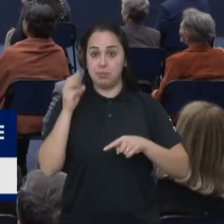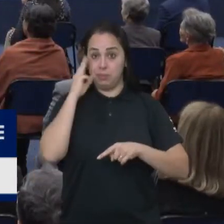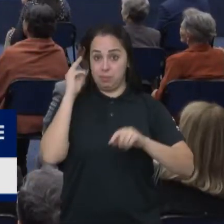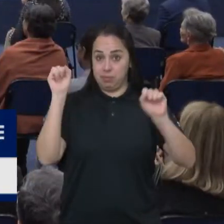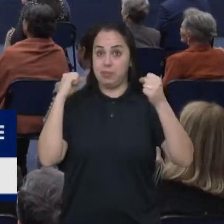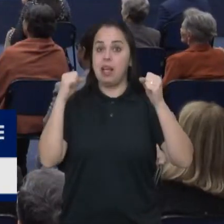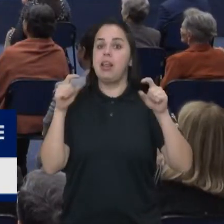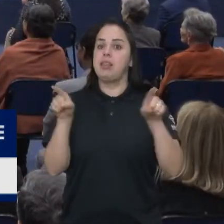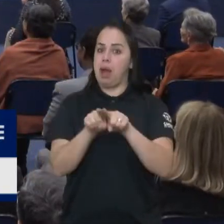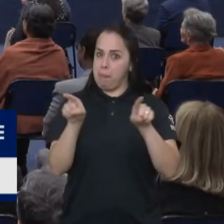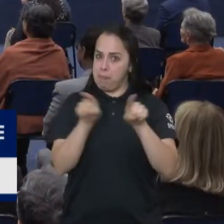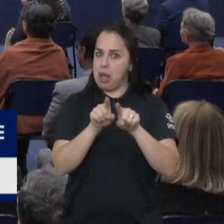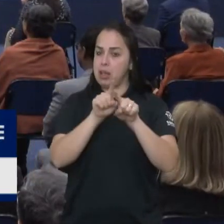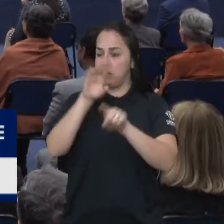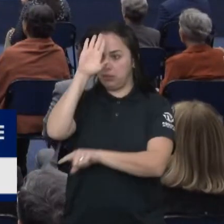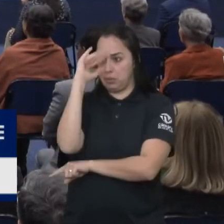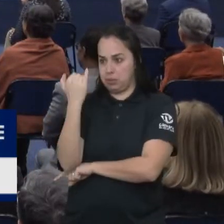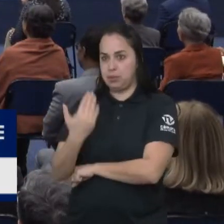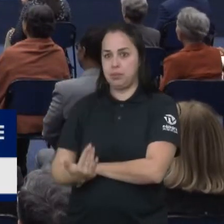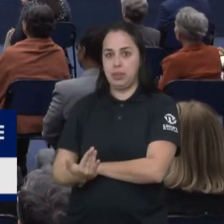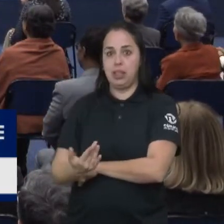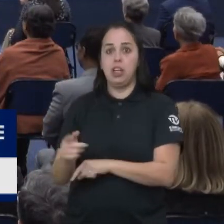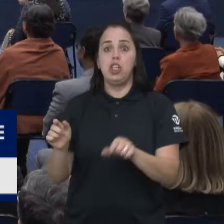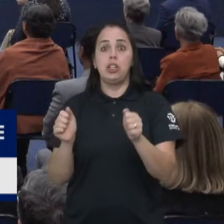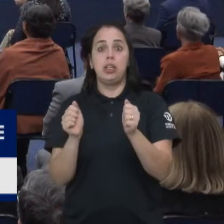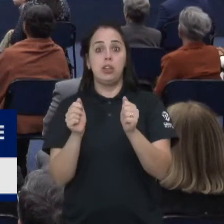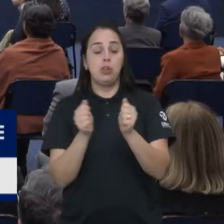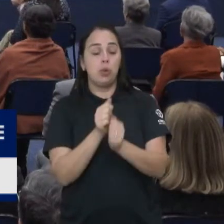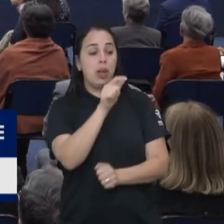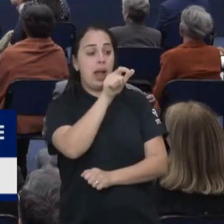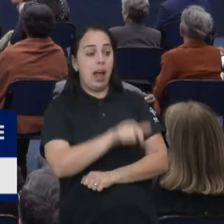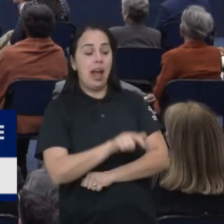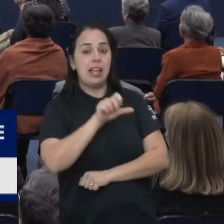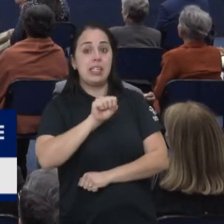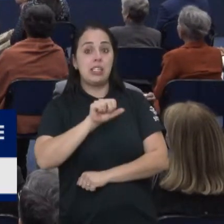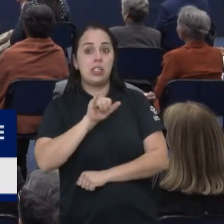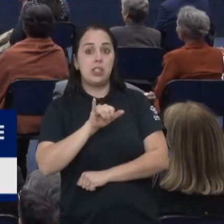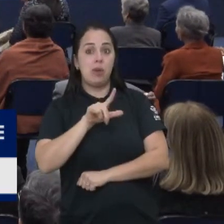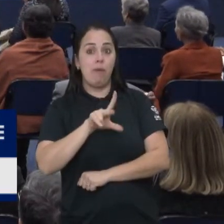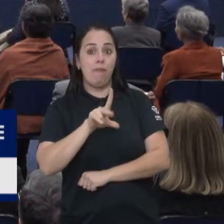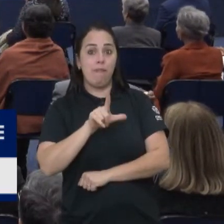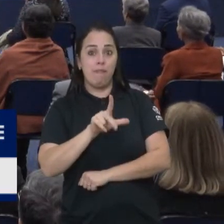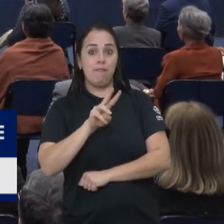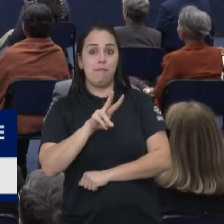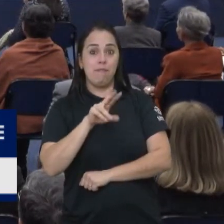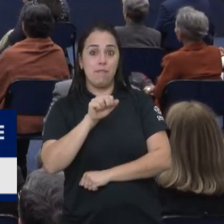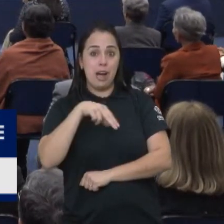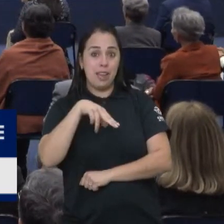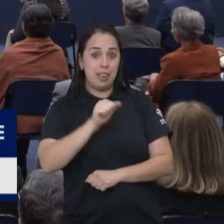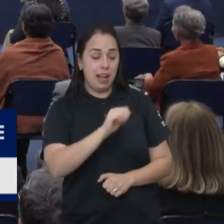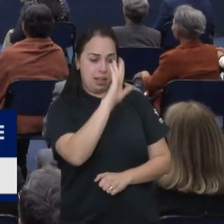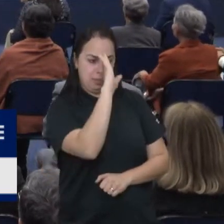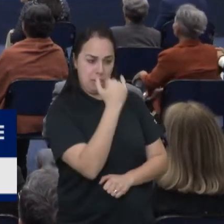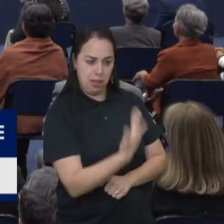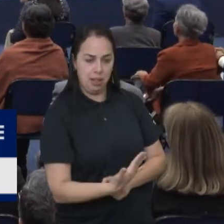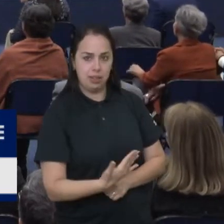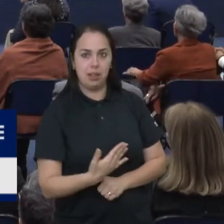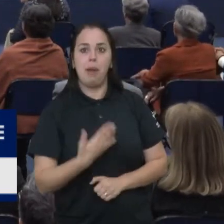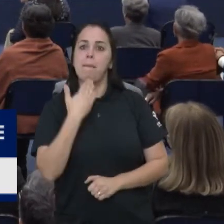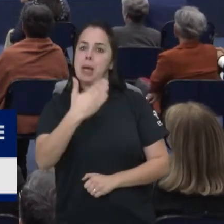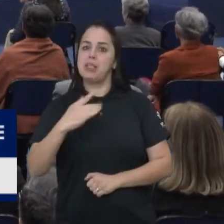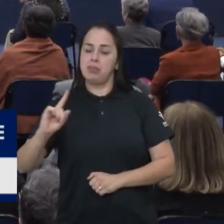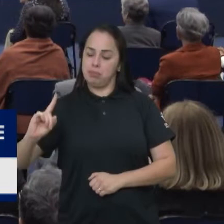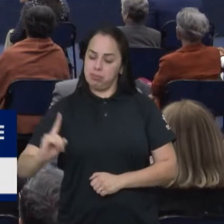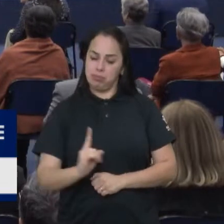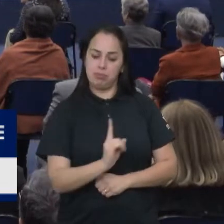deseja prestar singela homenagem à senhora Silvana, a quem pedimos que se dirija à frente da mesa diretora. Convidamos